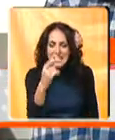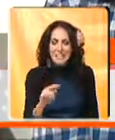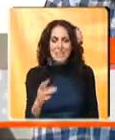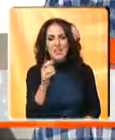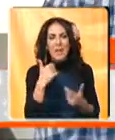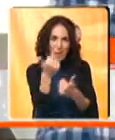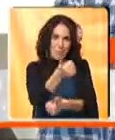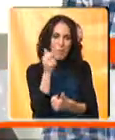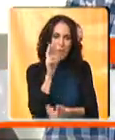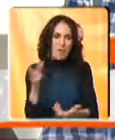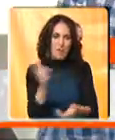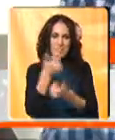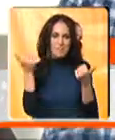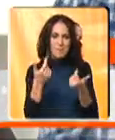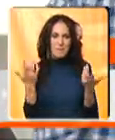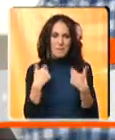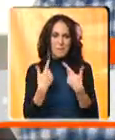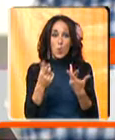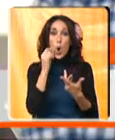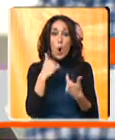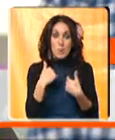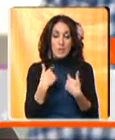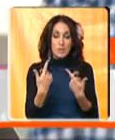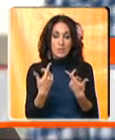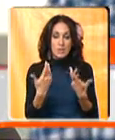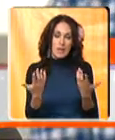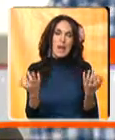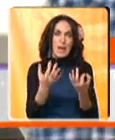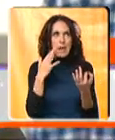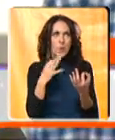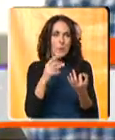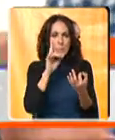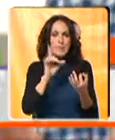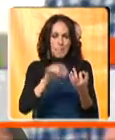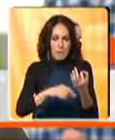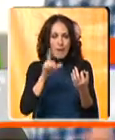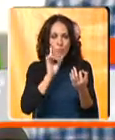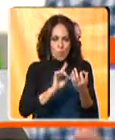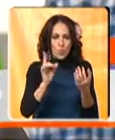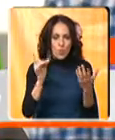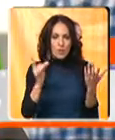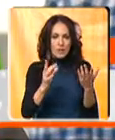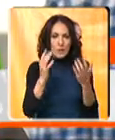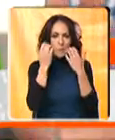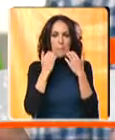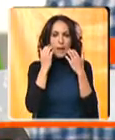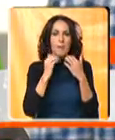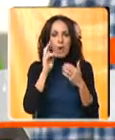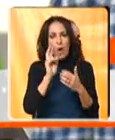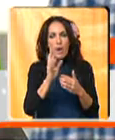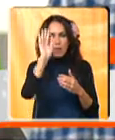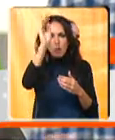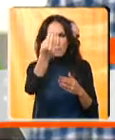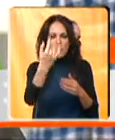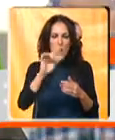Para além de ser agradável, muito melhor. Quando, assim, é que nós os homens, lógico que as mulheres também, eu sei que as mulheres muitas vezes, mesmo sem barba, olham mais tempo para o